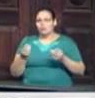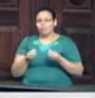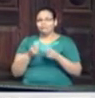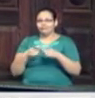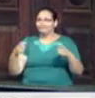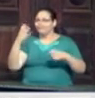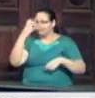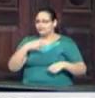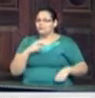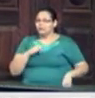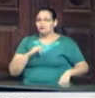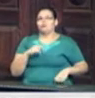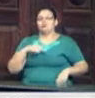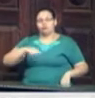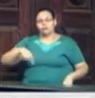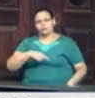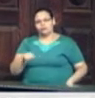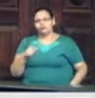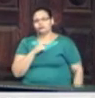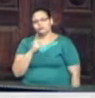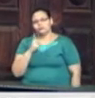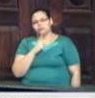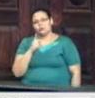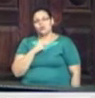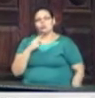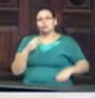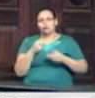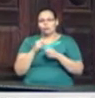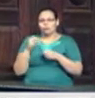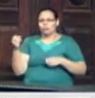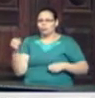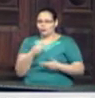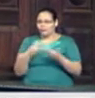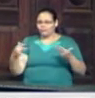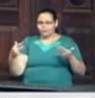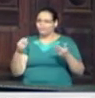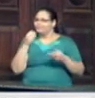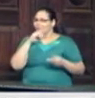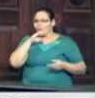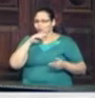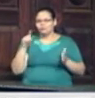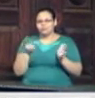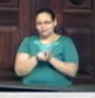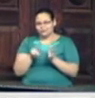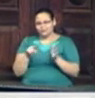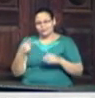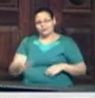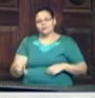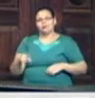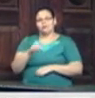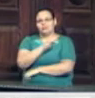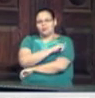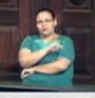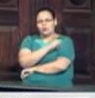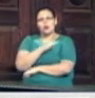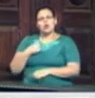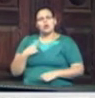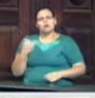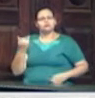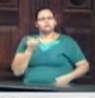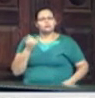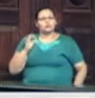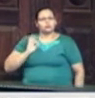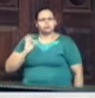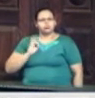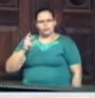são. Senão, nós teremos novidades muito negativas para o nosso Rio de Janeiro. Ouvi de um policial militar,